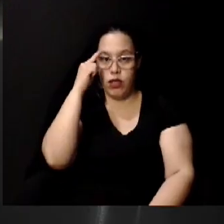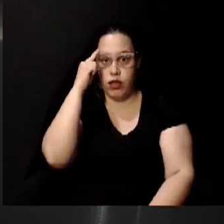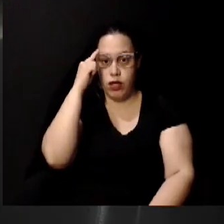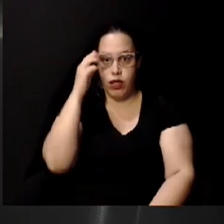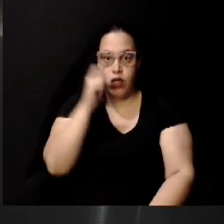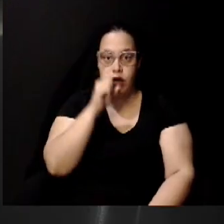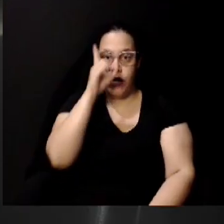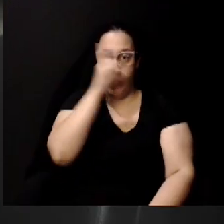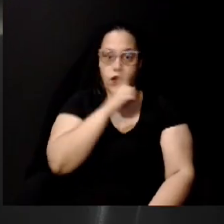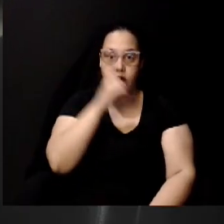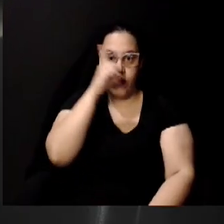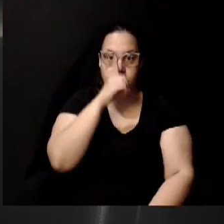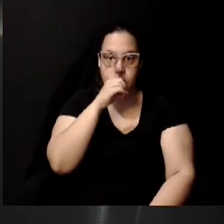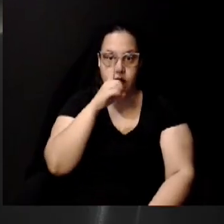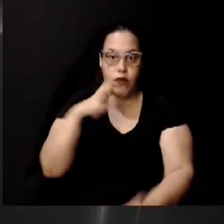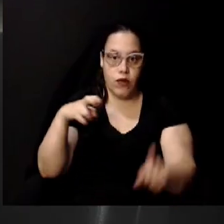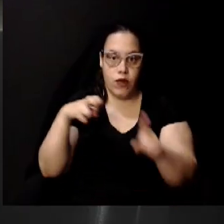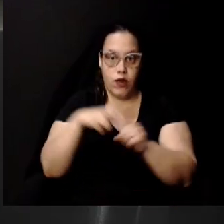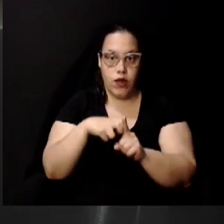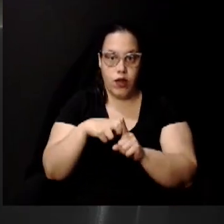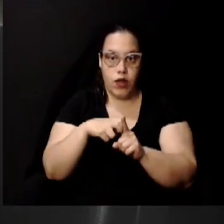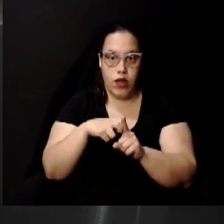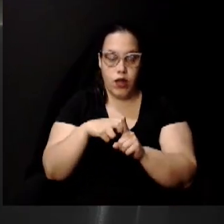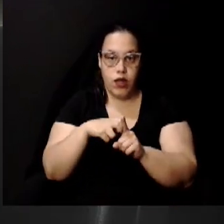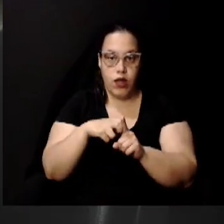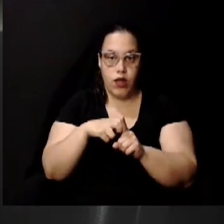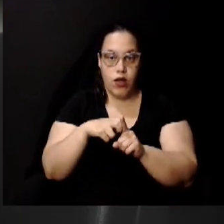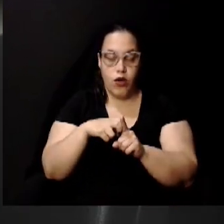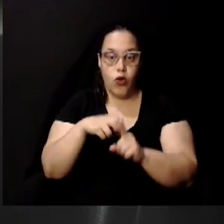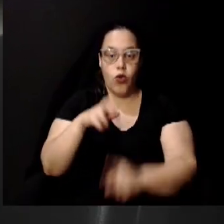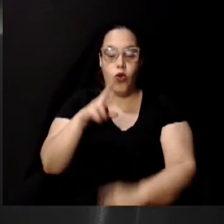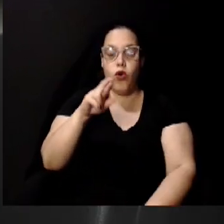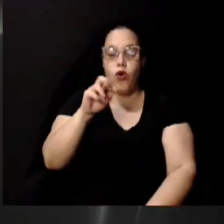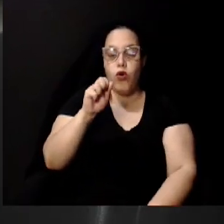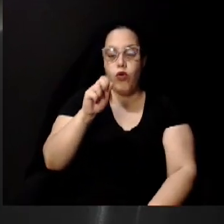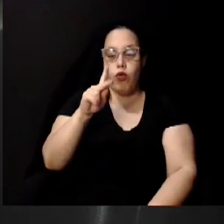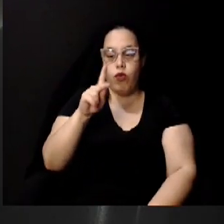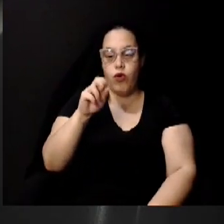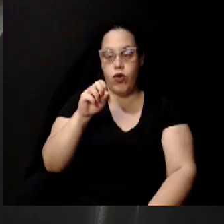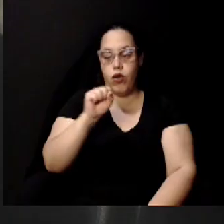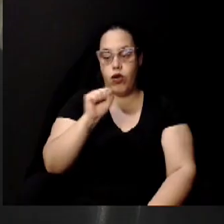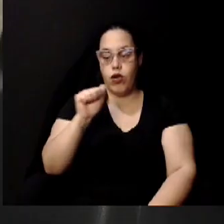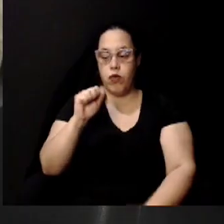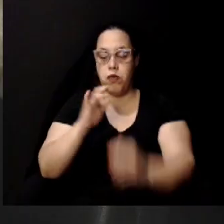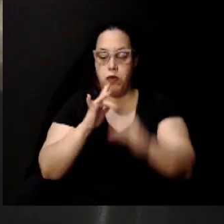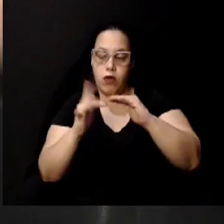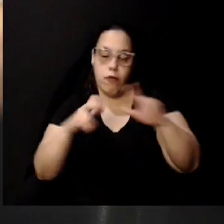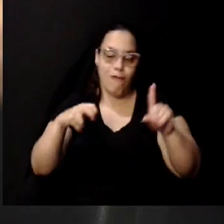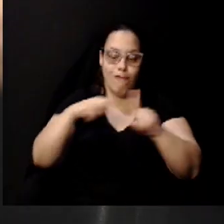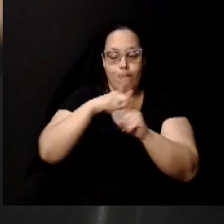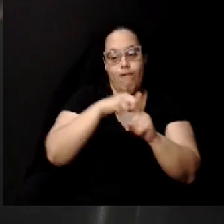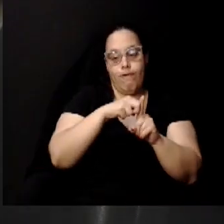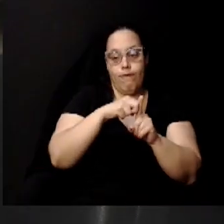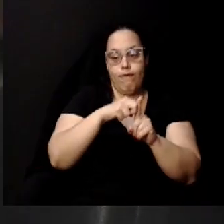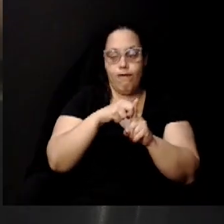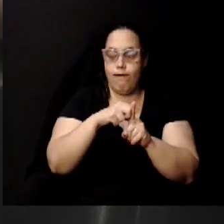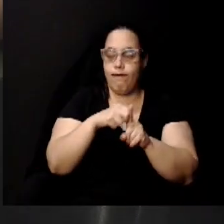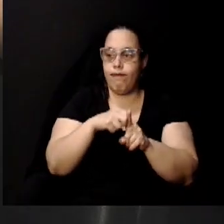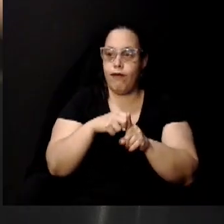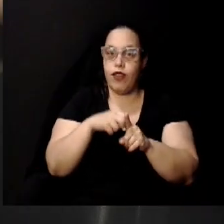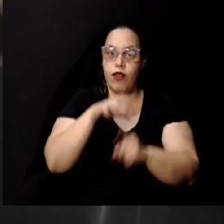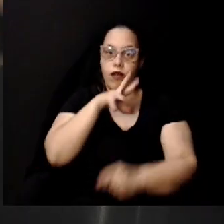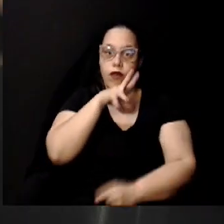um atropelamento de uma raposa, né, que circulou nas redes sociais. Então, os animais vão lá